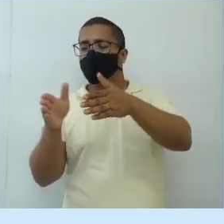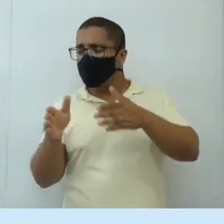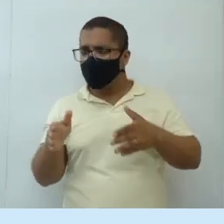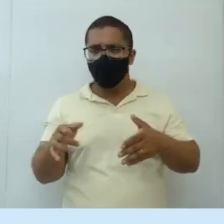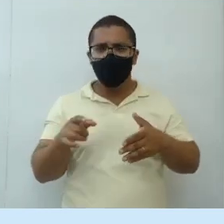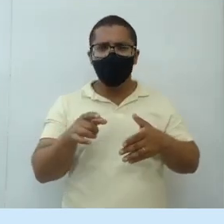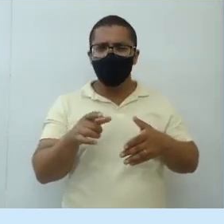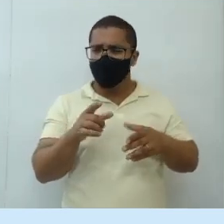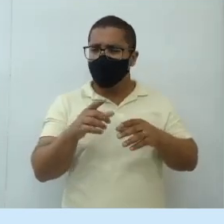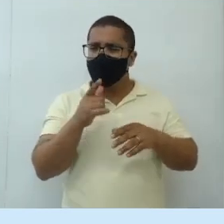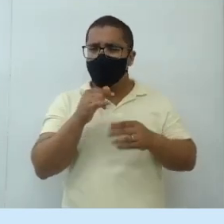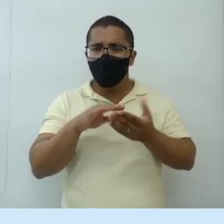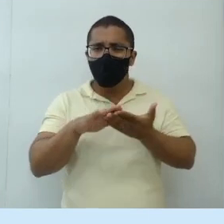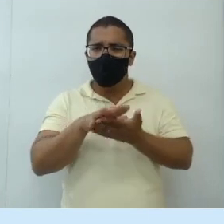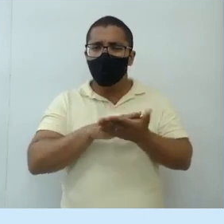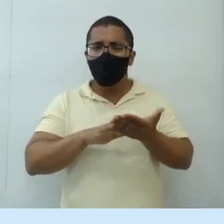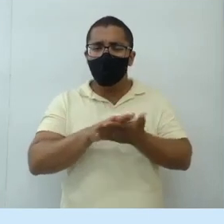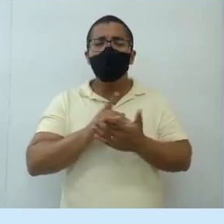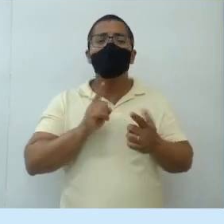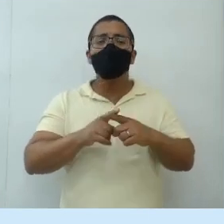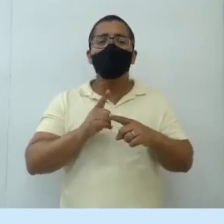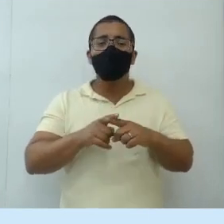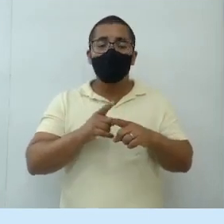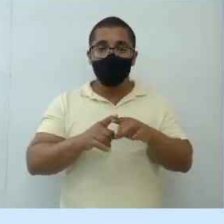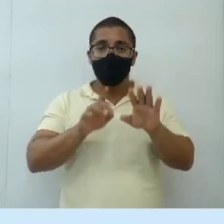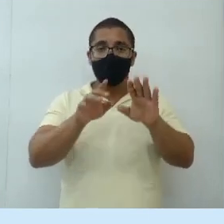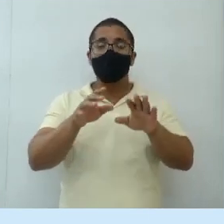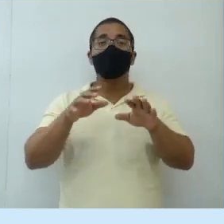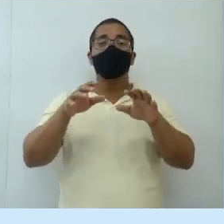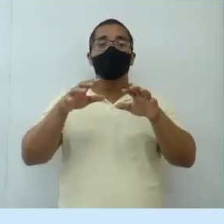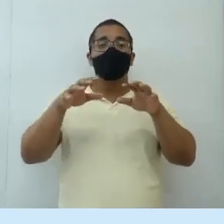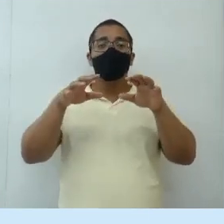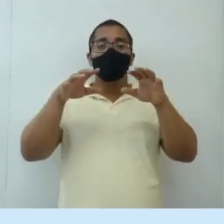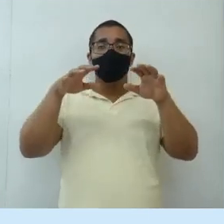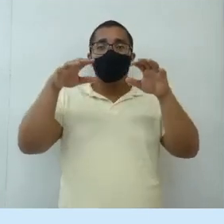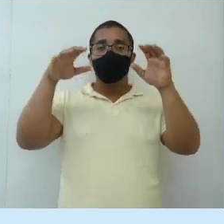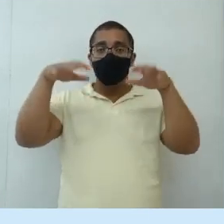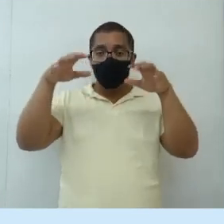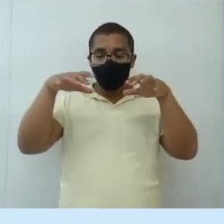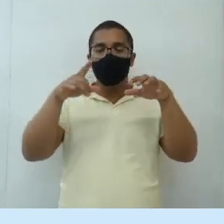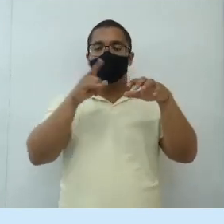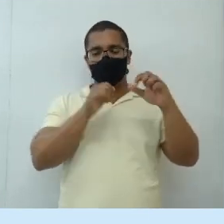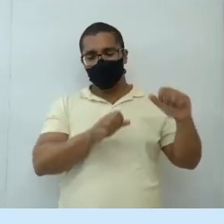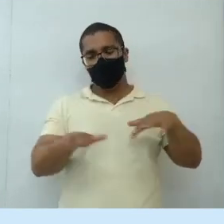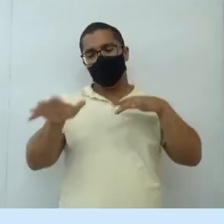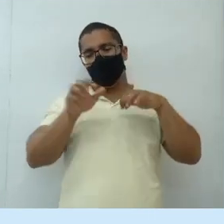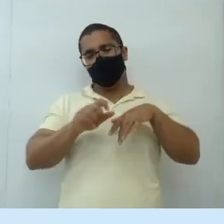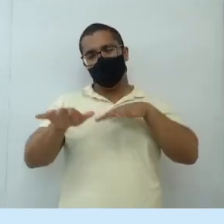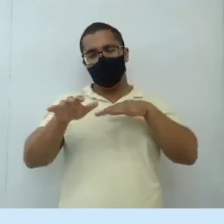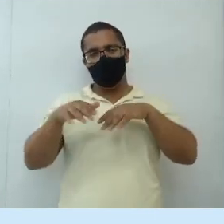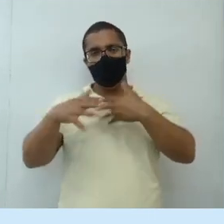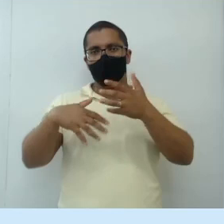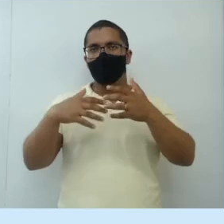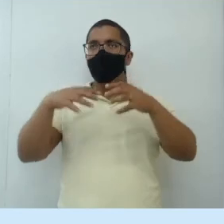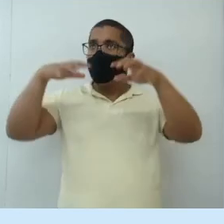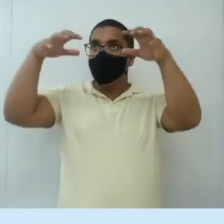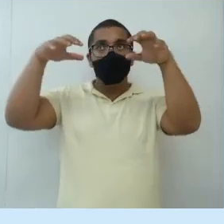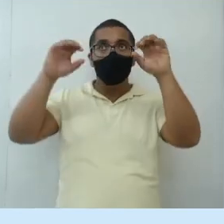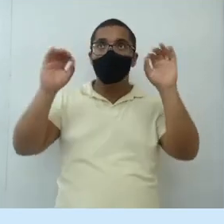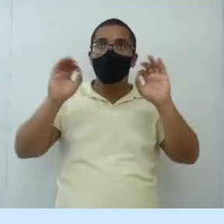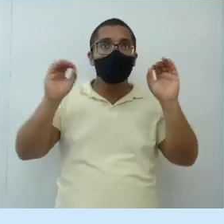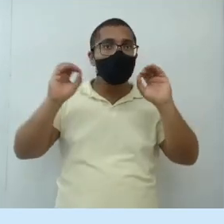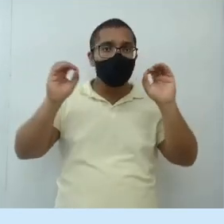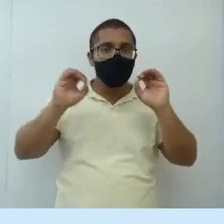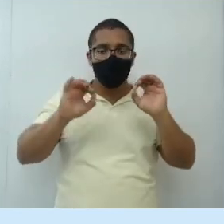porque porque um rio intermitente né ele só a água só escorre ali e época de chuva viu também é